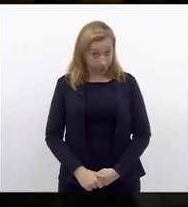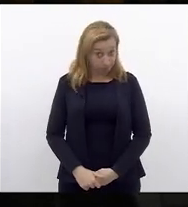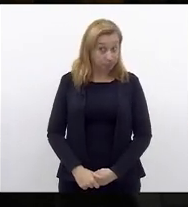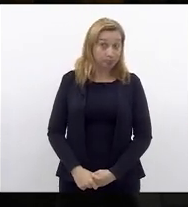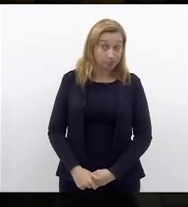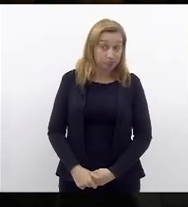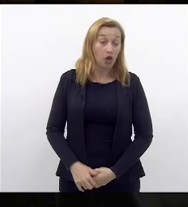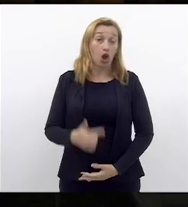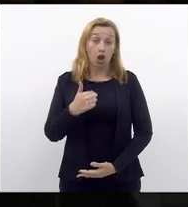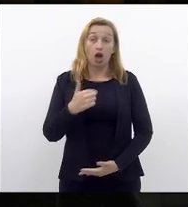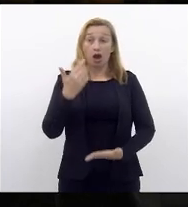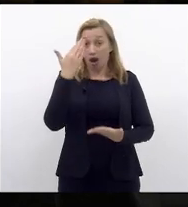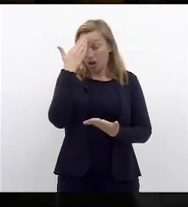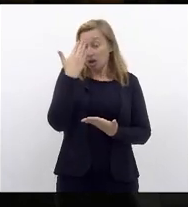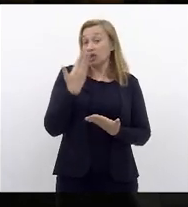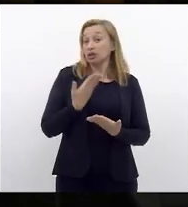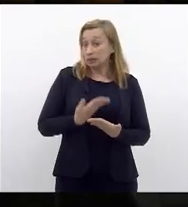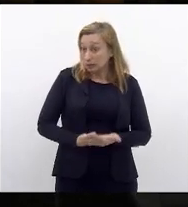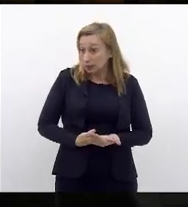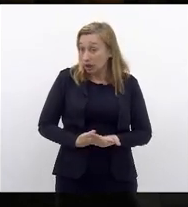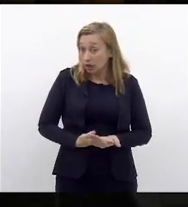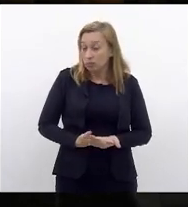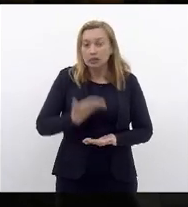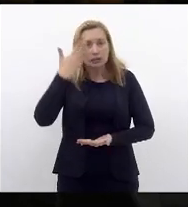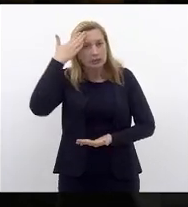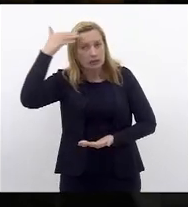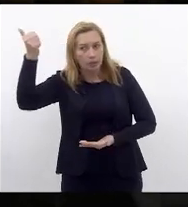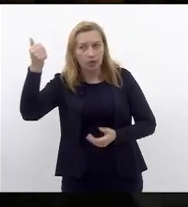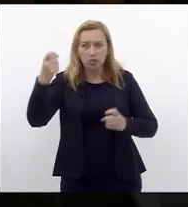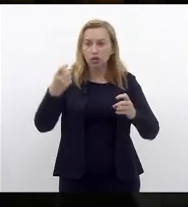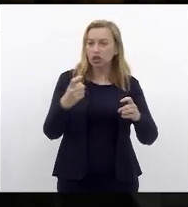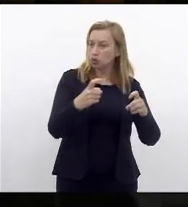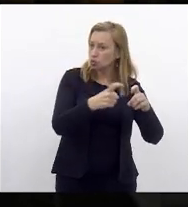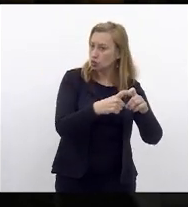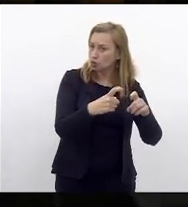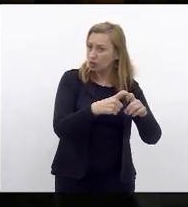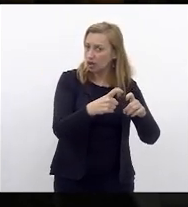Porque ou acreditamos na sabedoria dos mesmos,